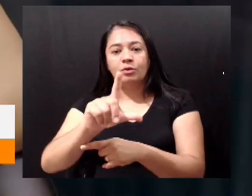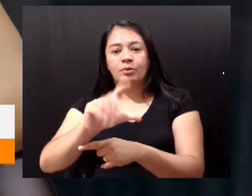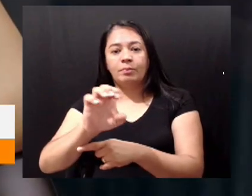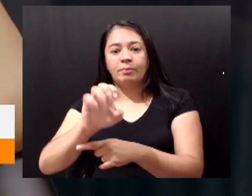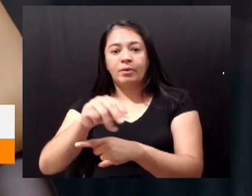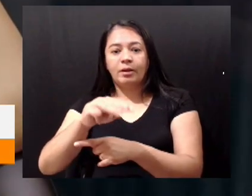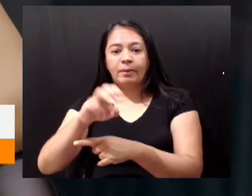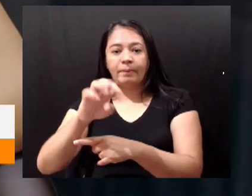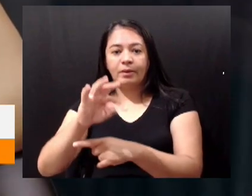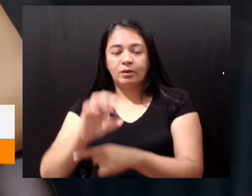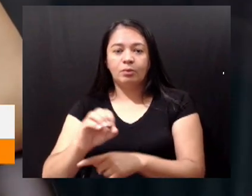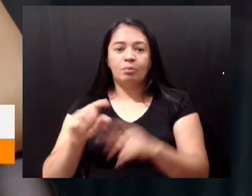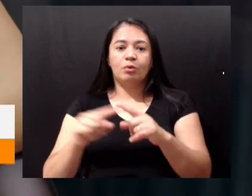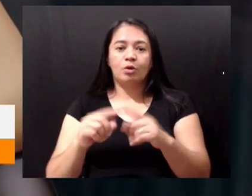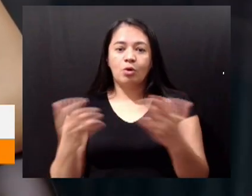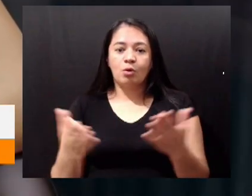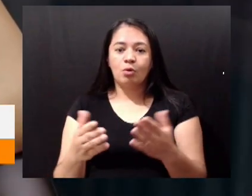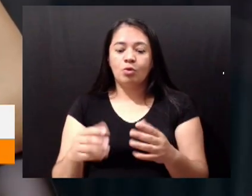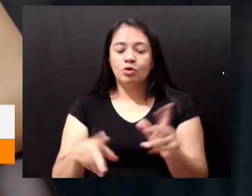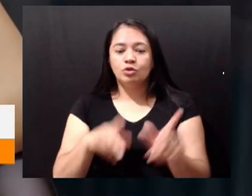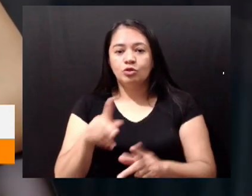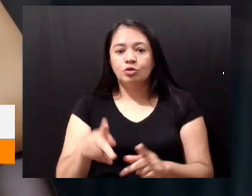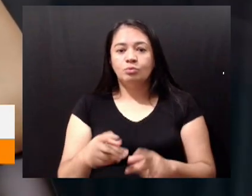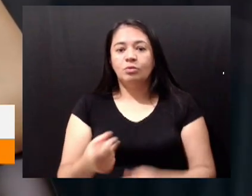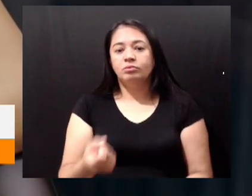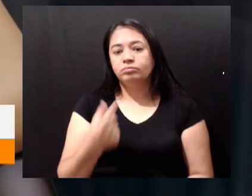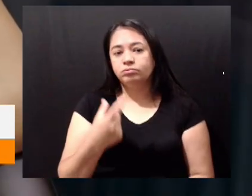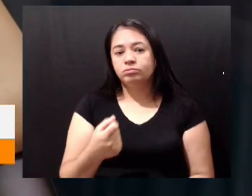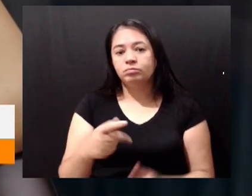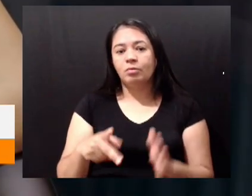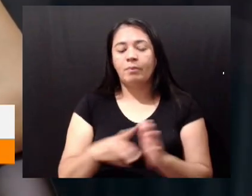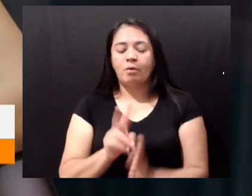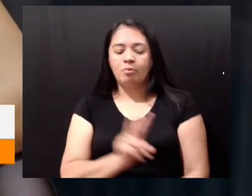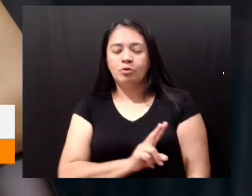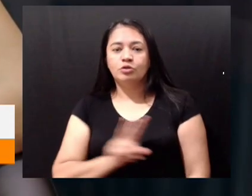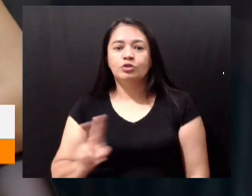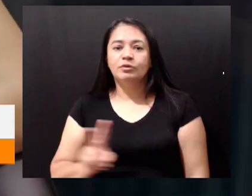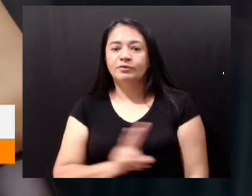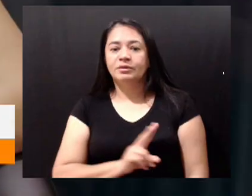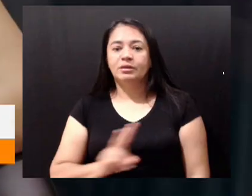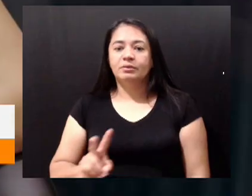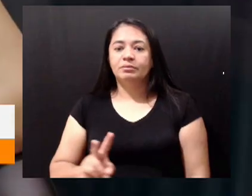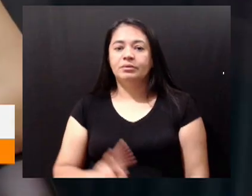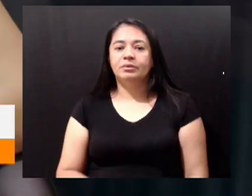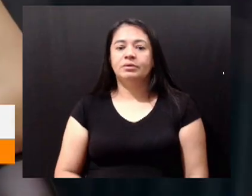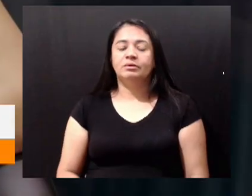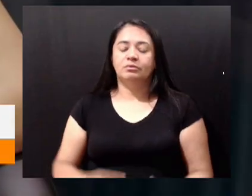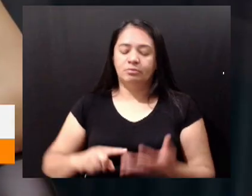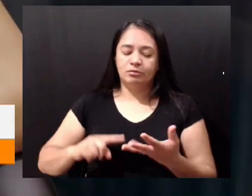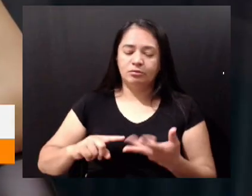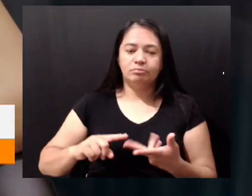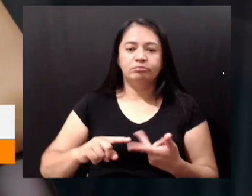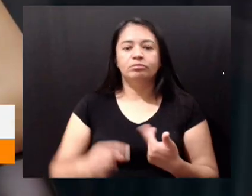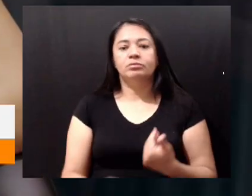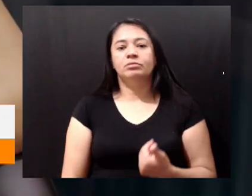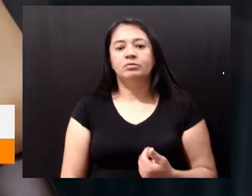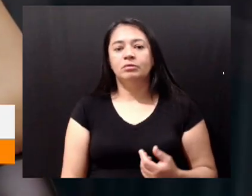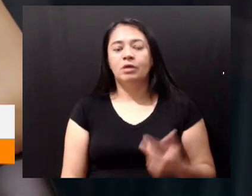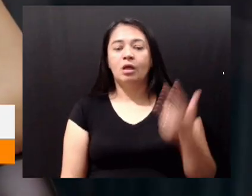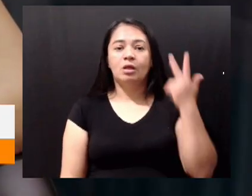que a suplementação de vitaminas, né, sais minerais, outras substâncias é muito comum,